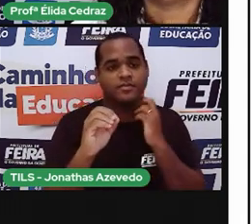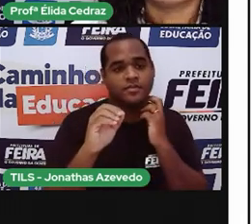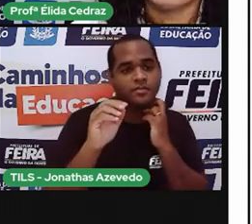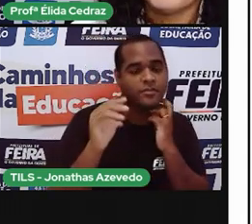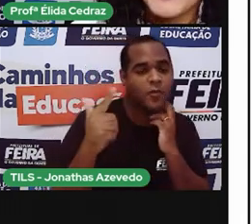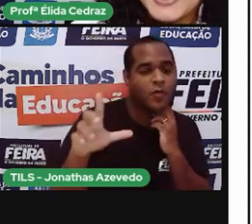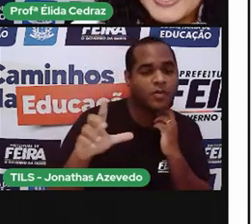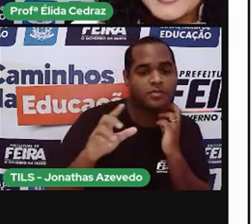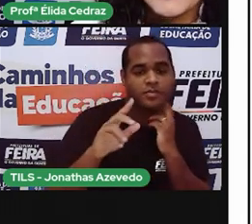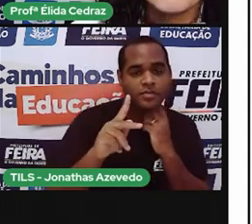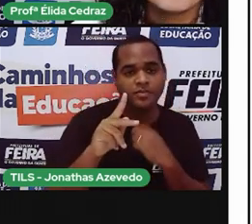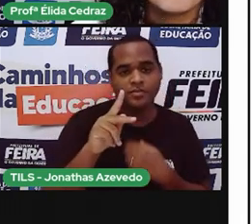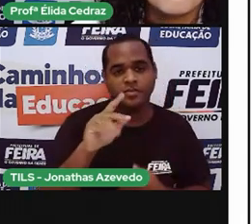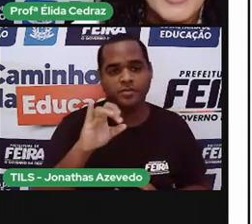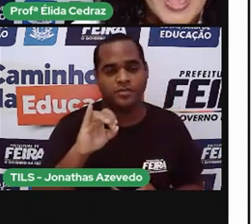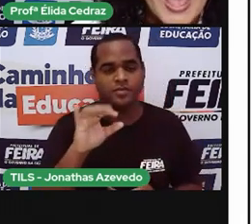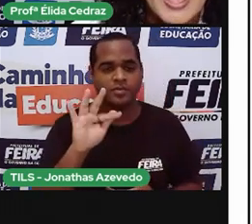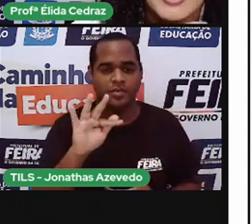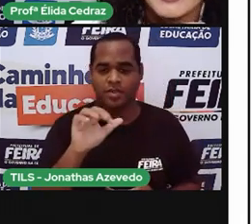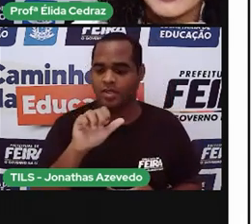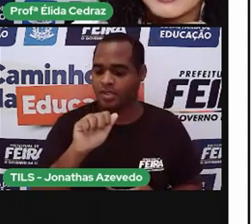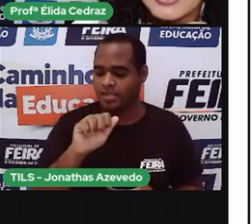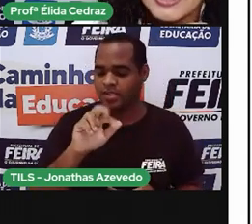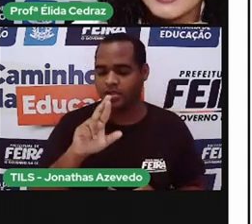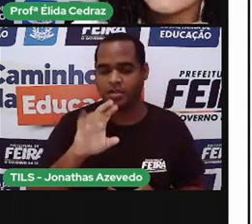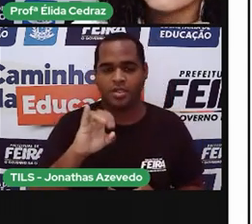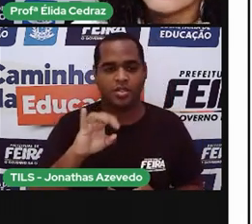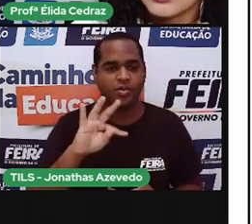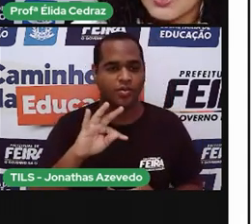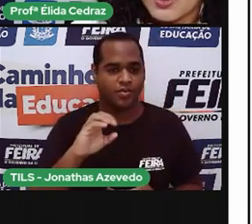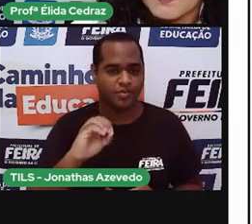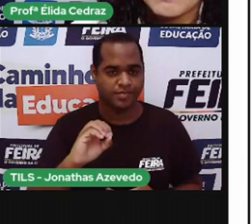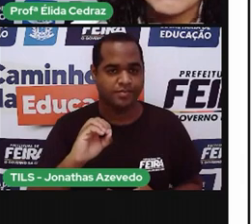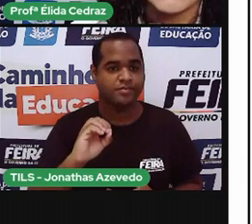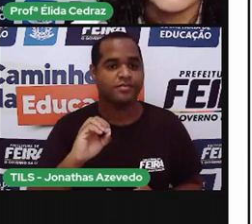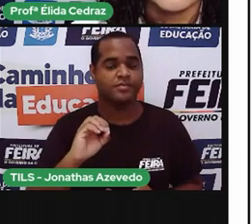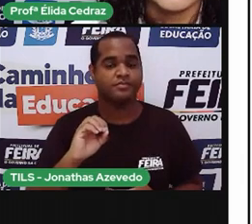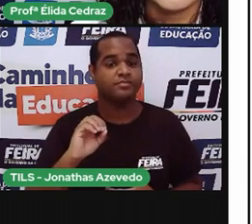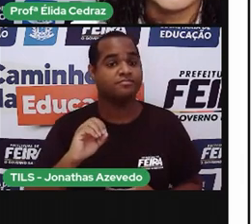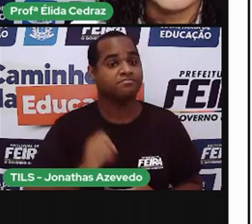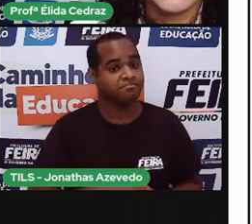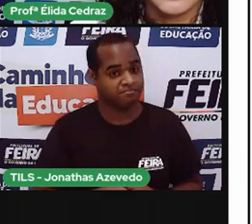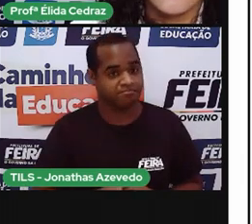temos pi, fa, ri, to.